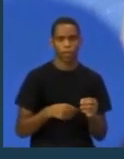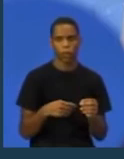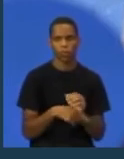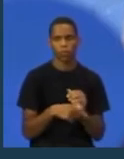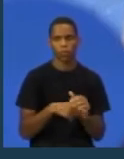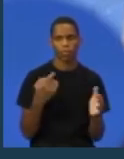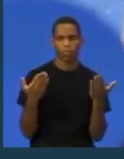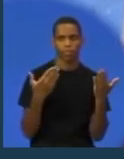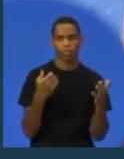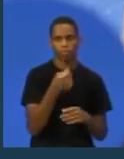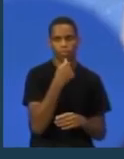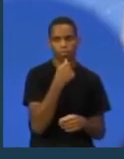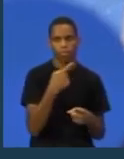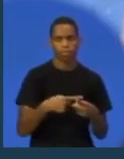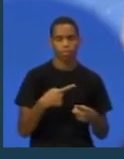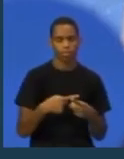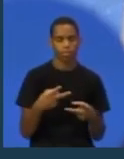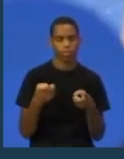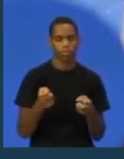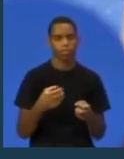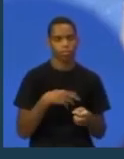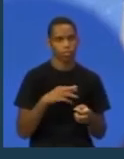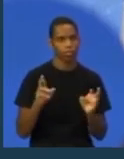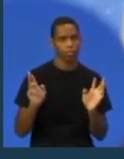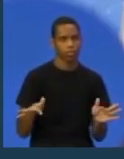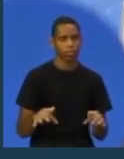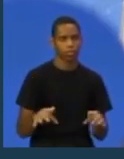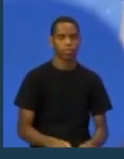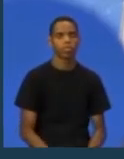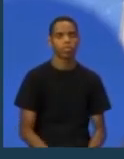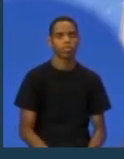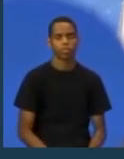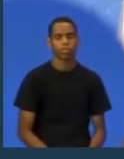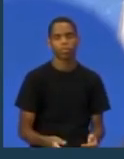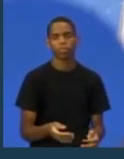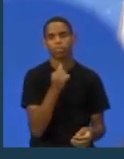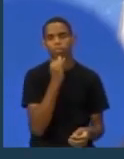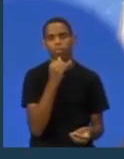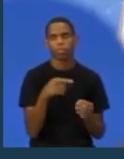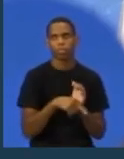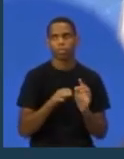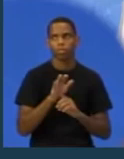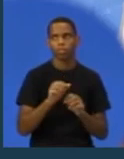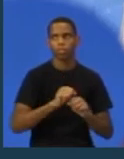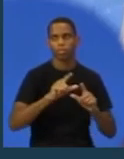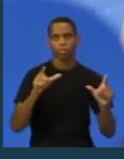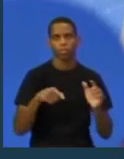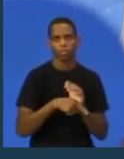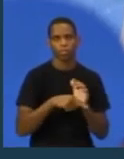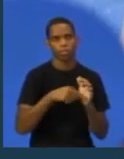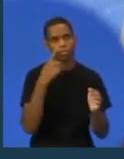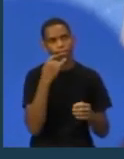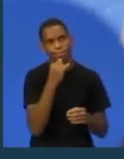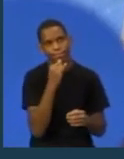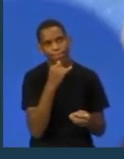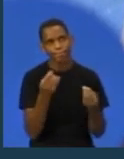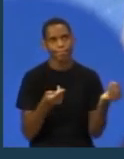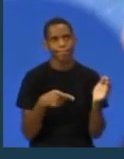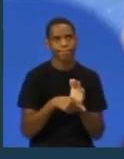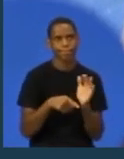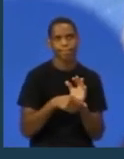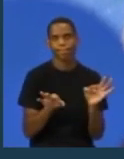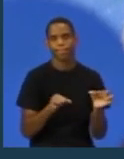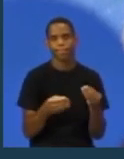eram comparáveis porque tinham unidades diferentes. Vamos a um exemplo para ficar mais claro. Então, você tem o resultado ali